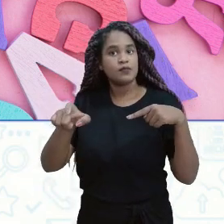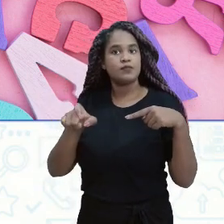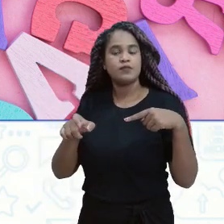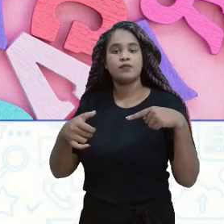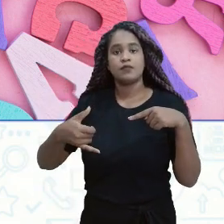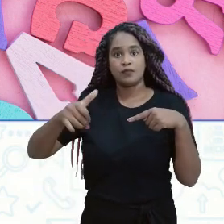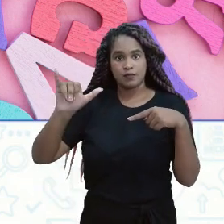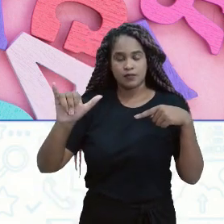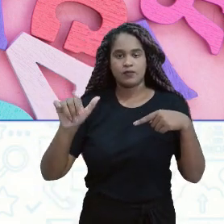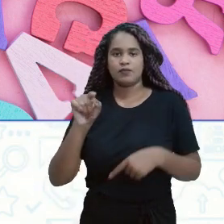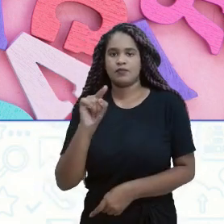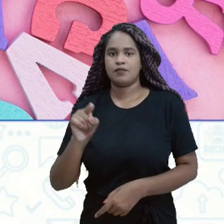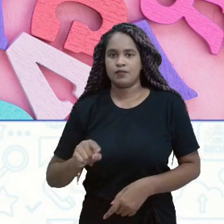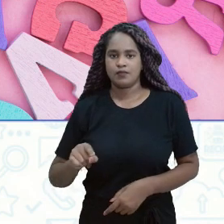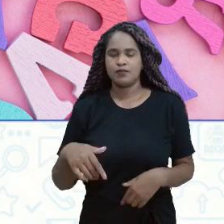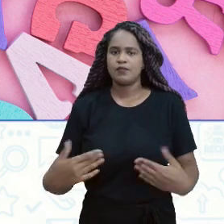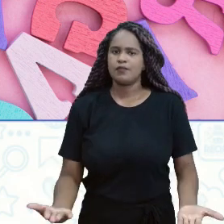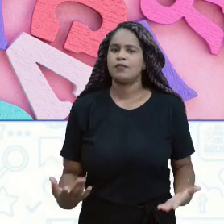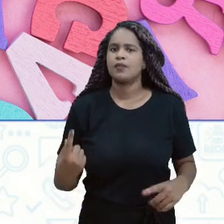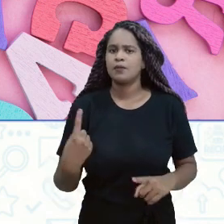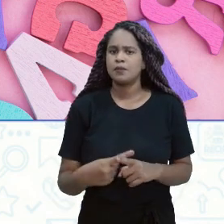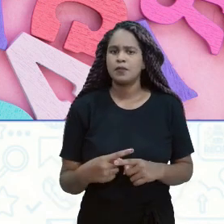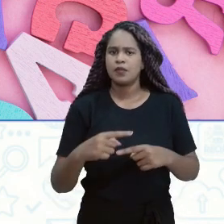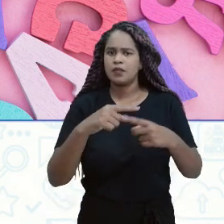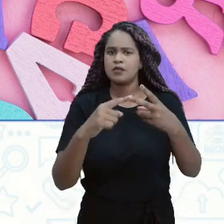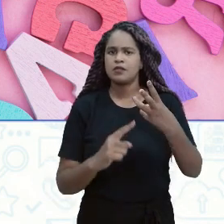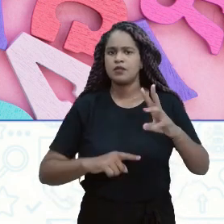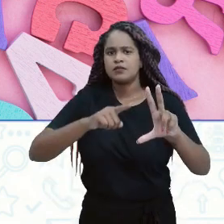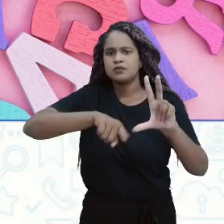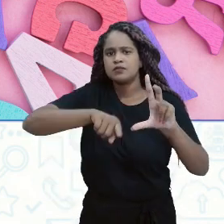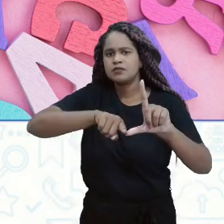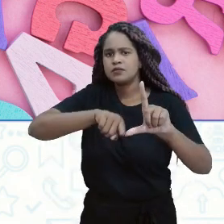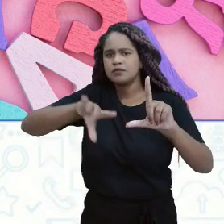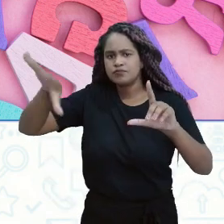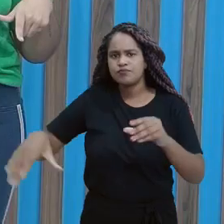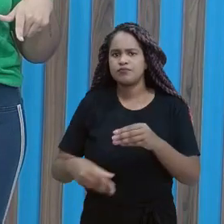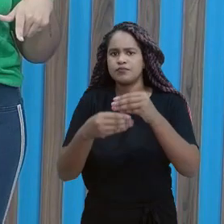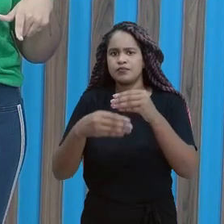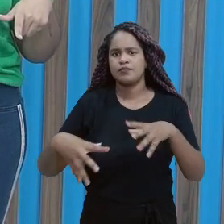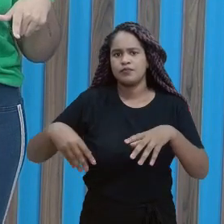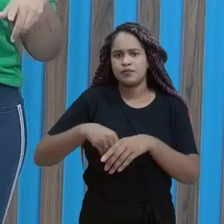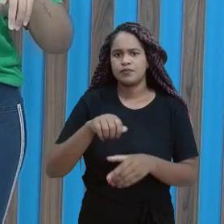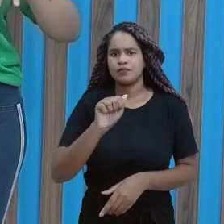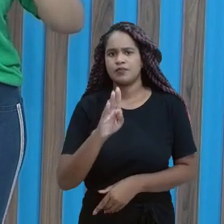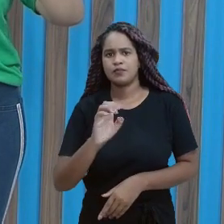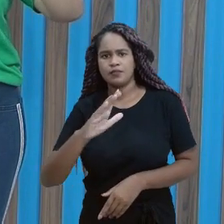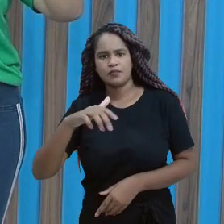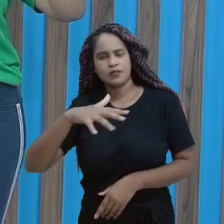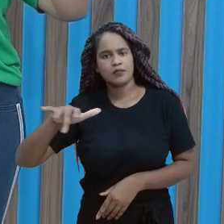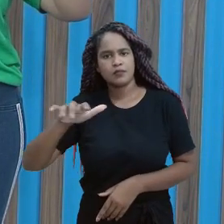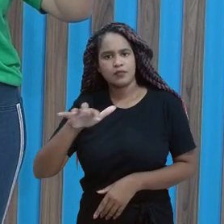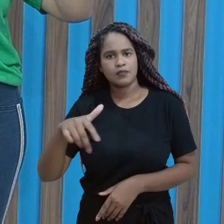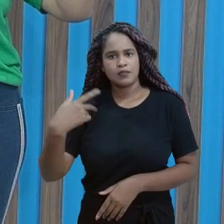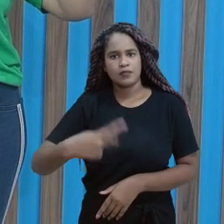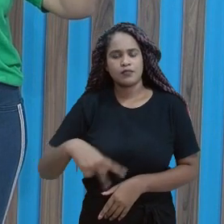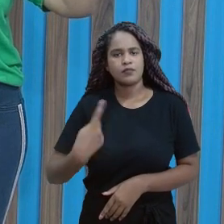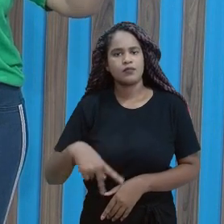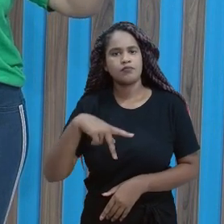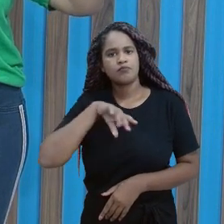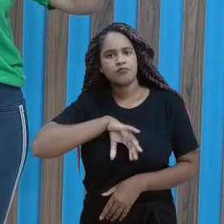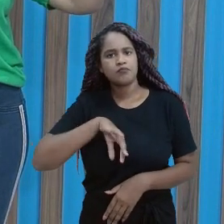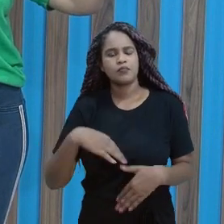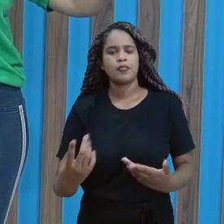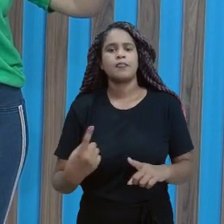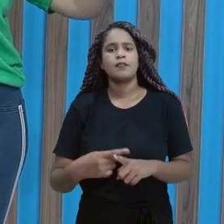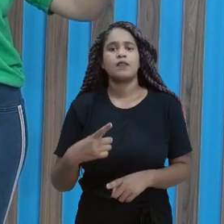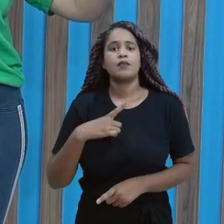X, Y e Z. Por que essas 3 letras foram adicionadas à língua portuguesa? Porque agora a gente tem usos de palavras